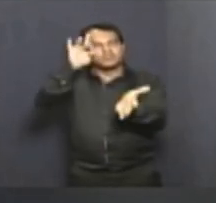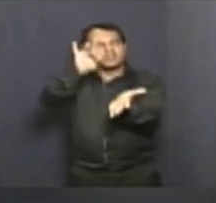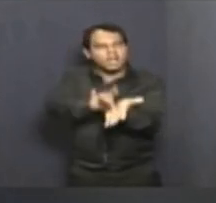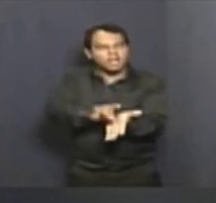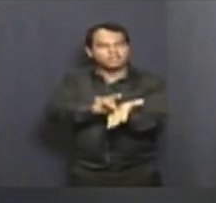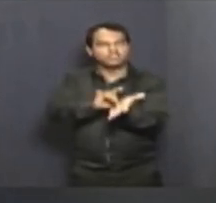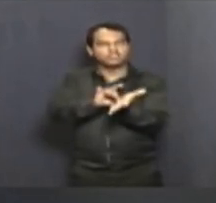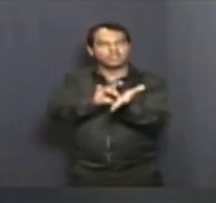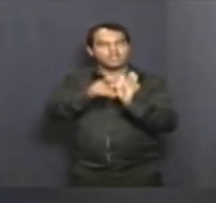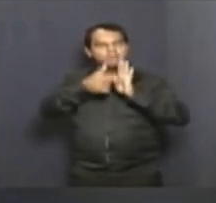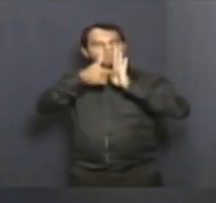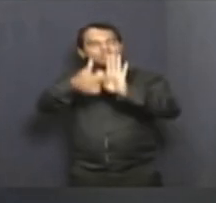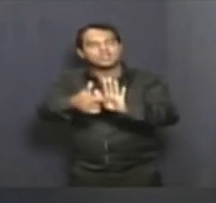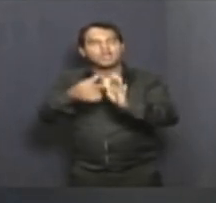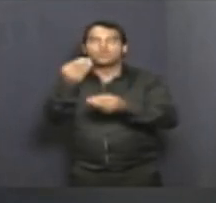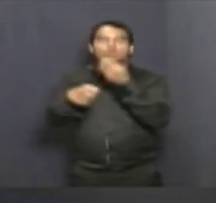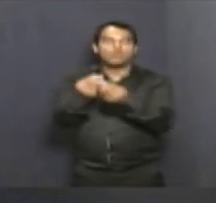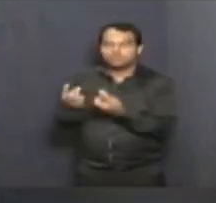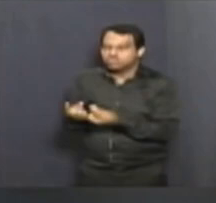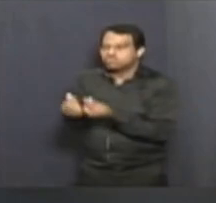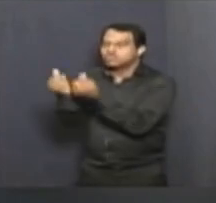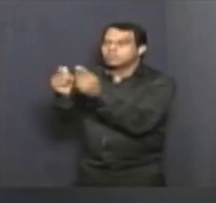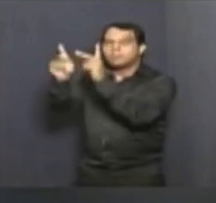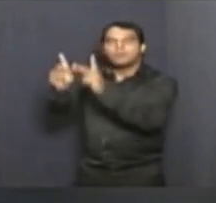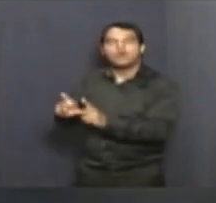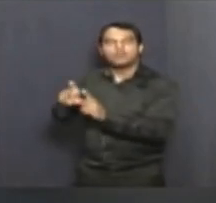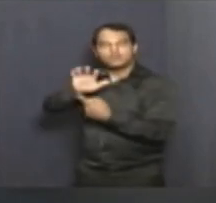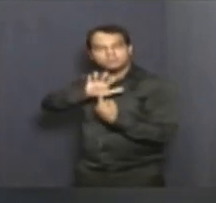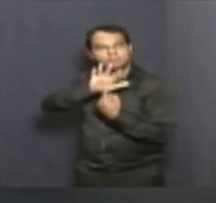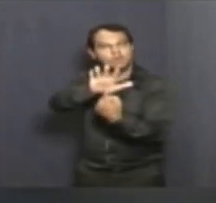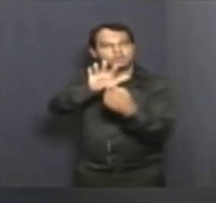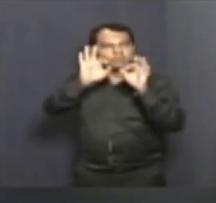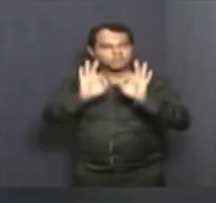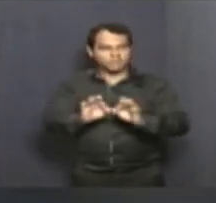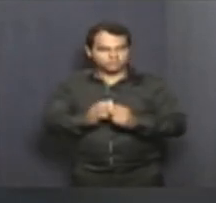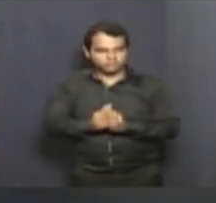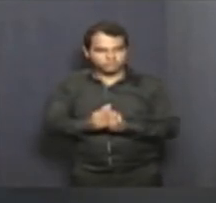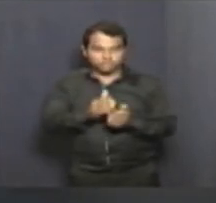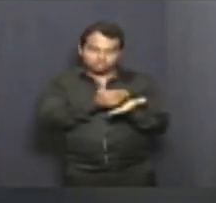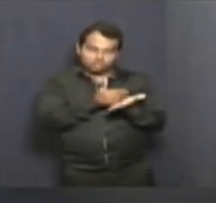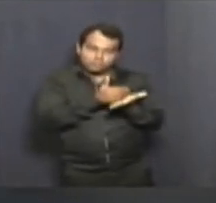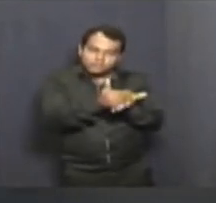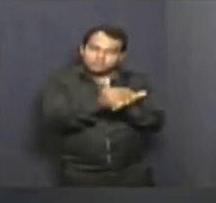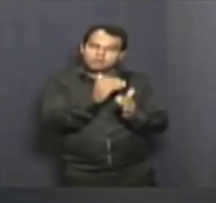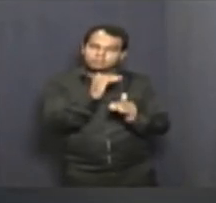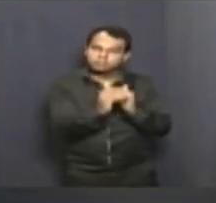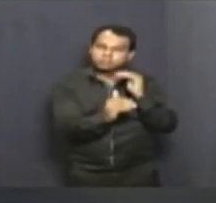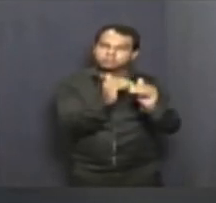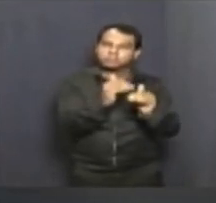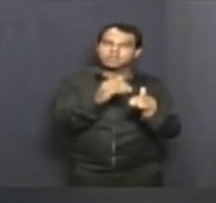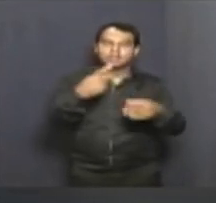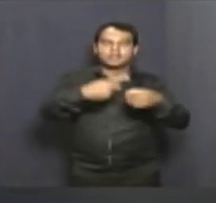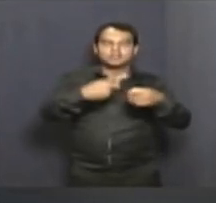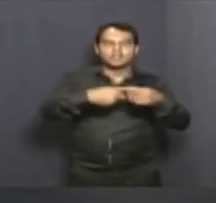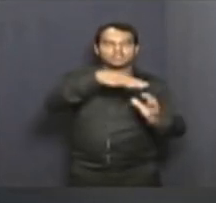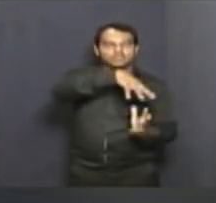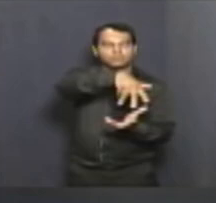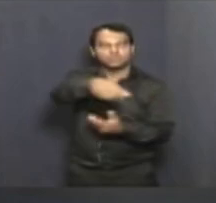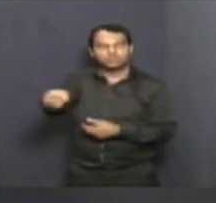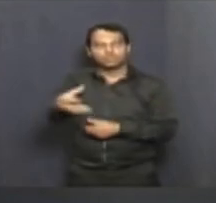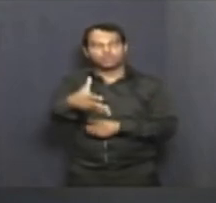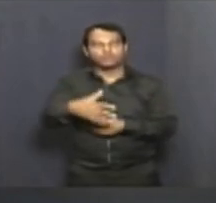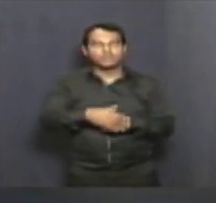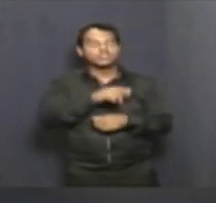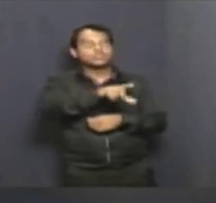contas com dinheiro público do cidadão nós iniciamos aos poucos na cidade de mundo novo optamos por 70%